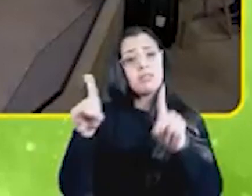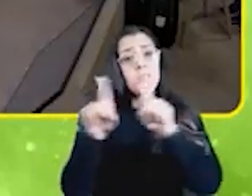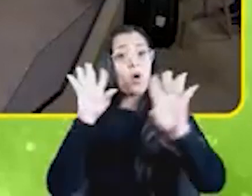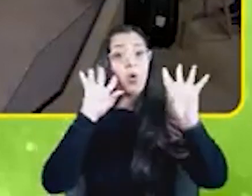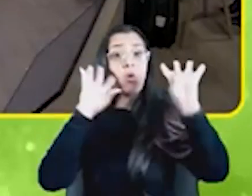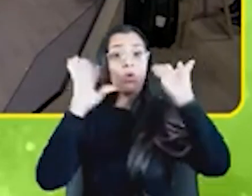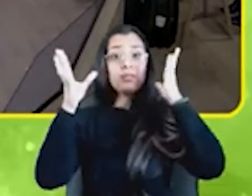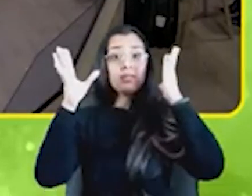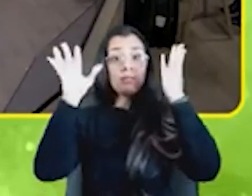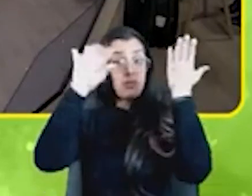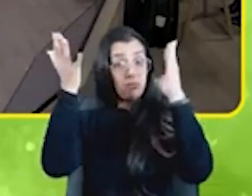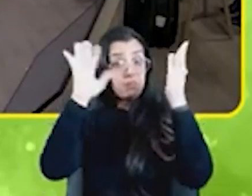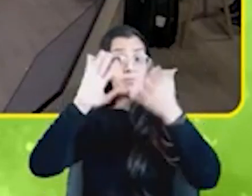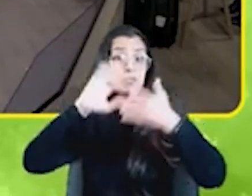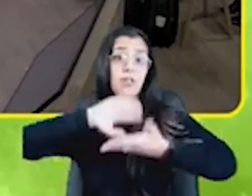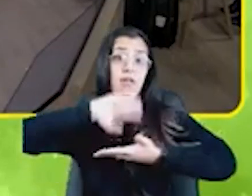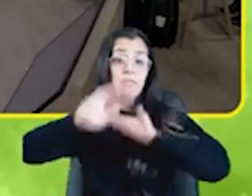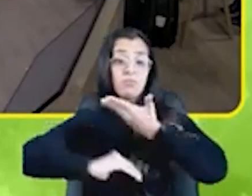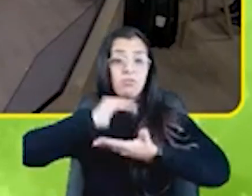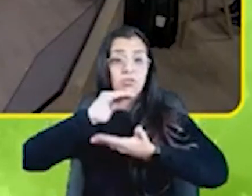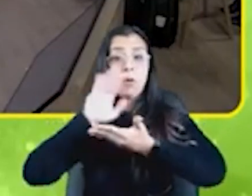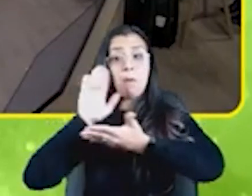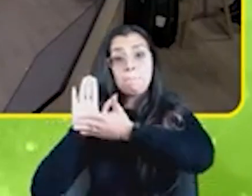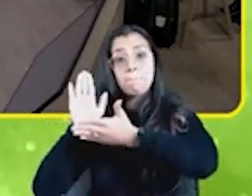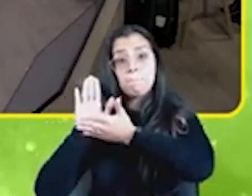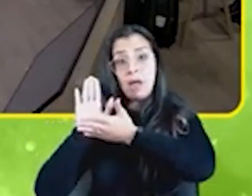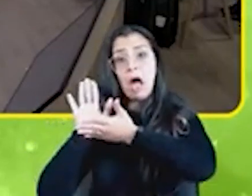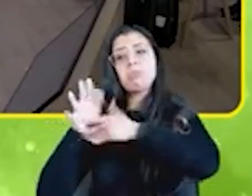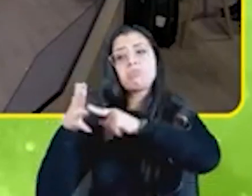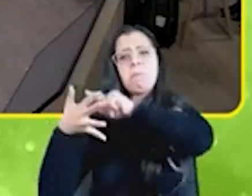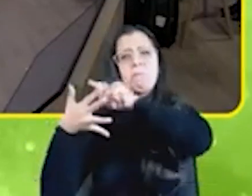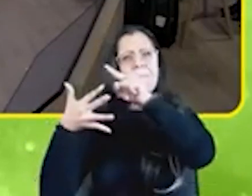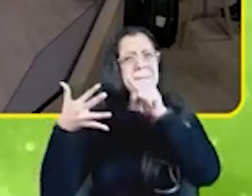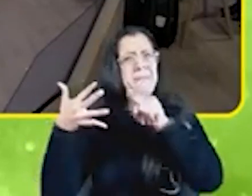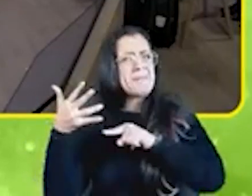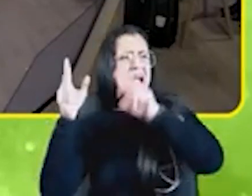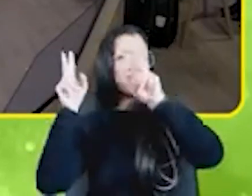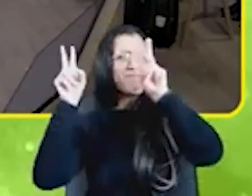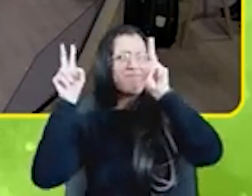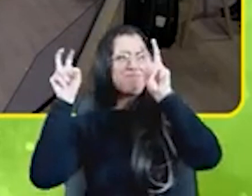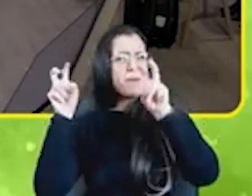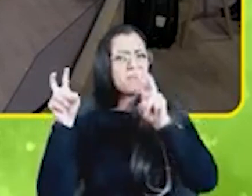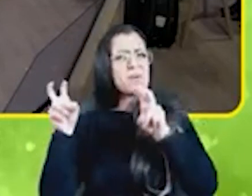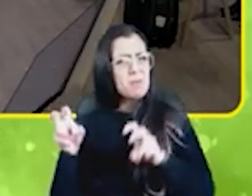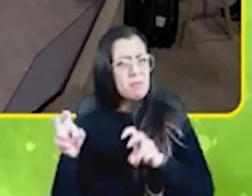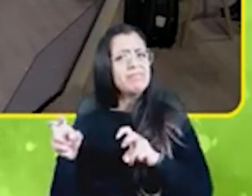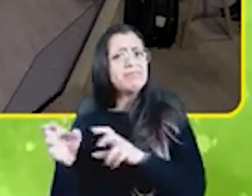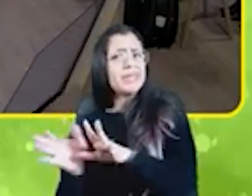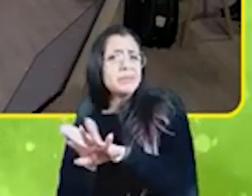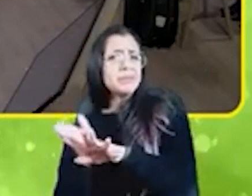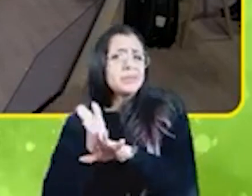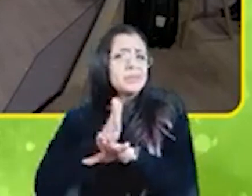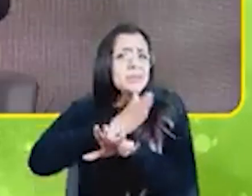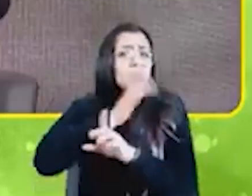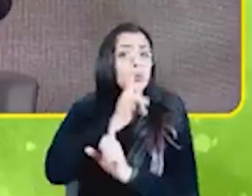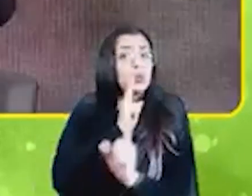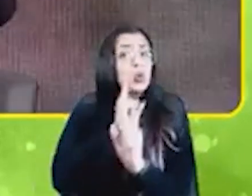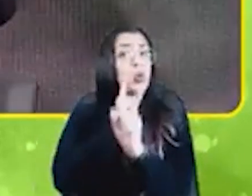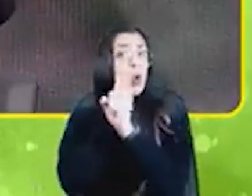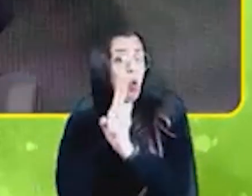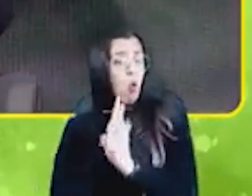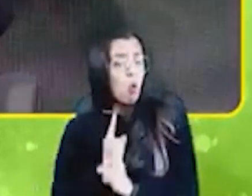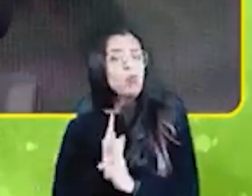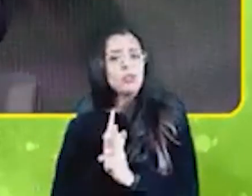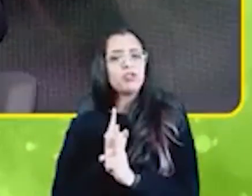a pauta internacional de clima é muito vasta muito Ampla né e entre em os outros a nós